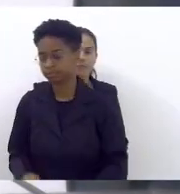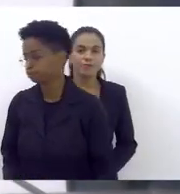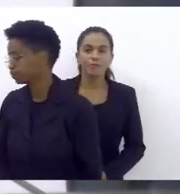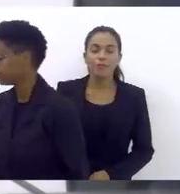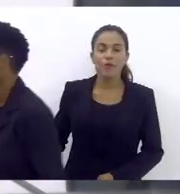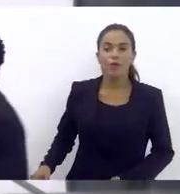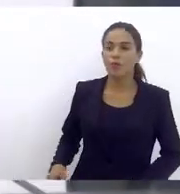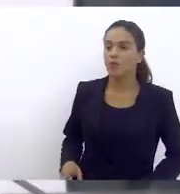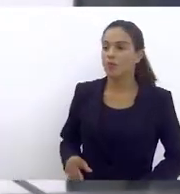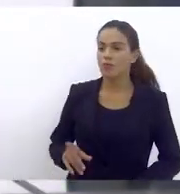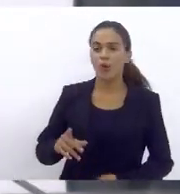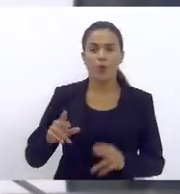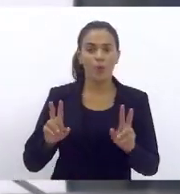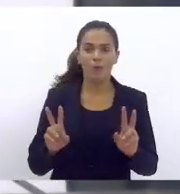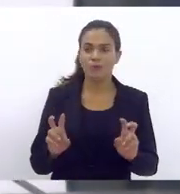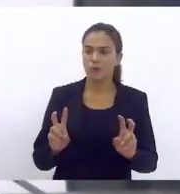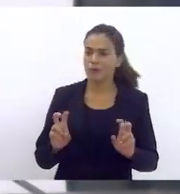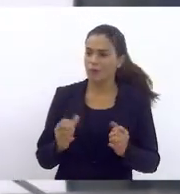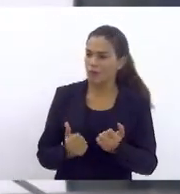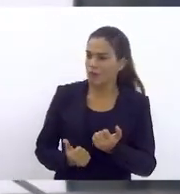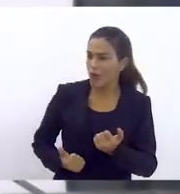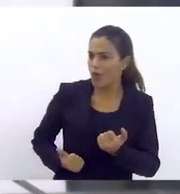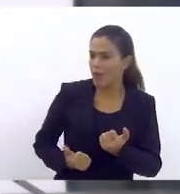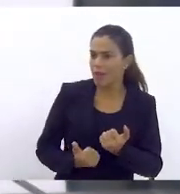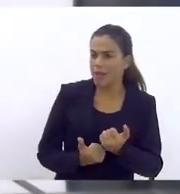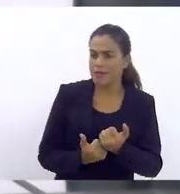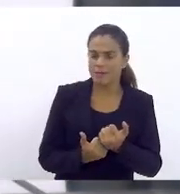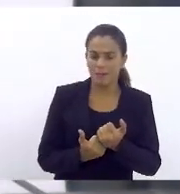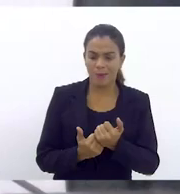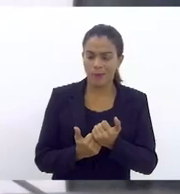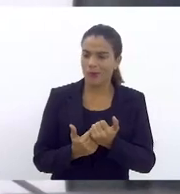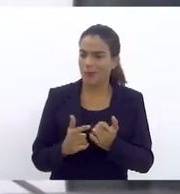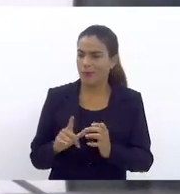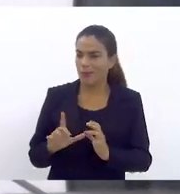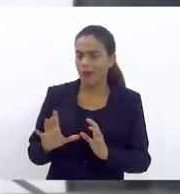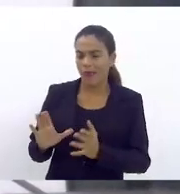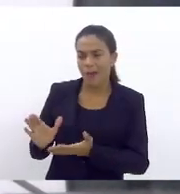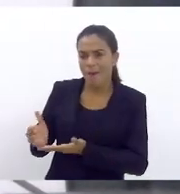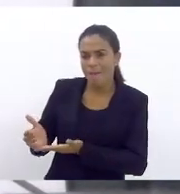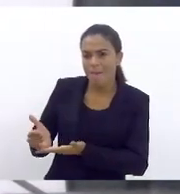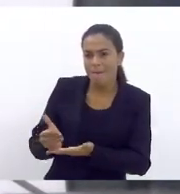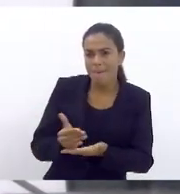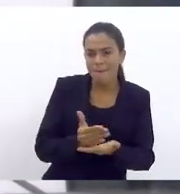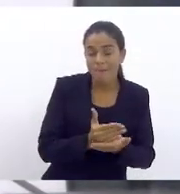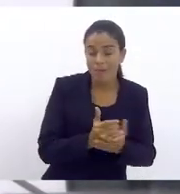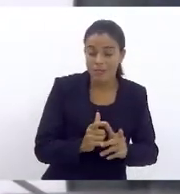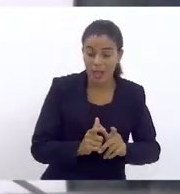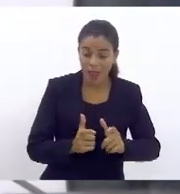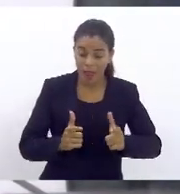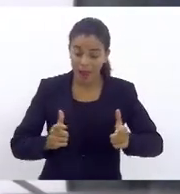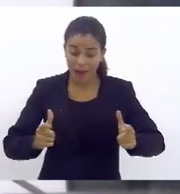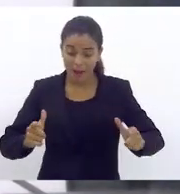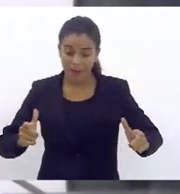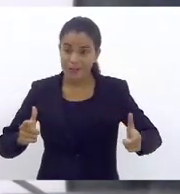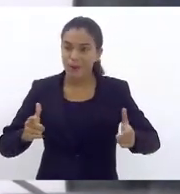fundamental de fortalecimento da indústria de Capital nacional e de ampliação do mercado de ampliação do acesso da